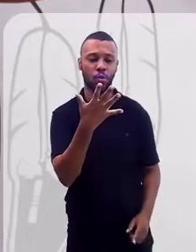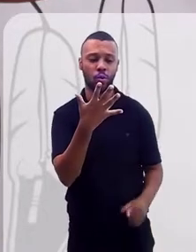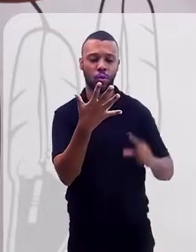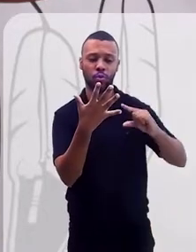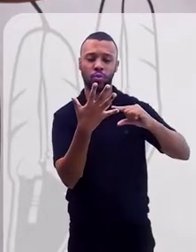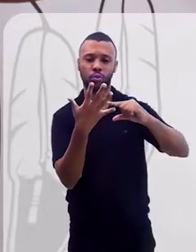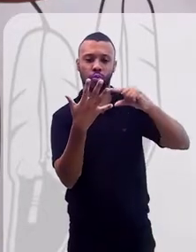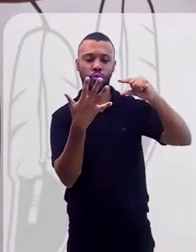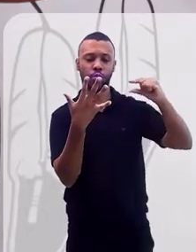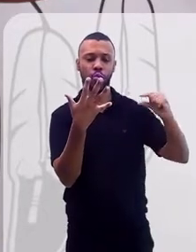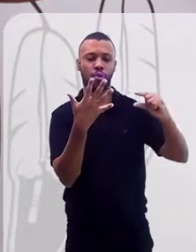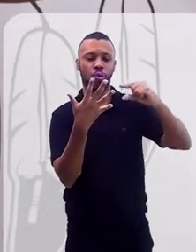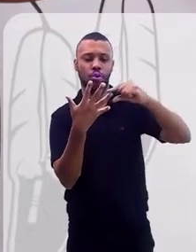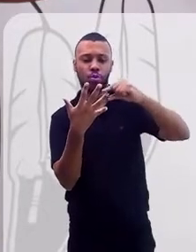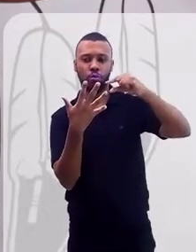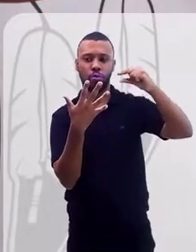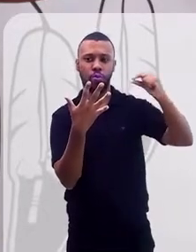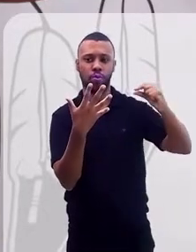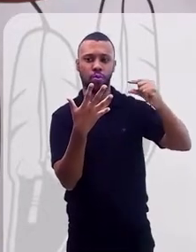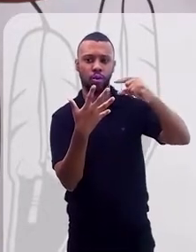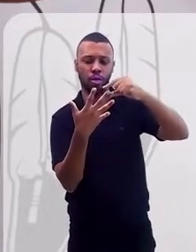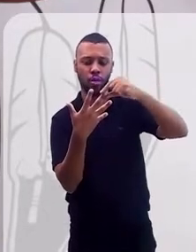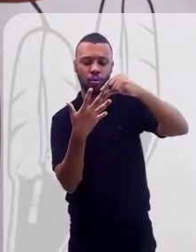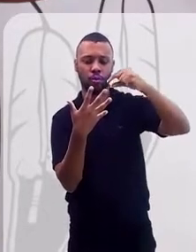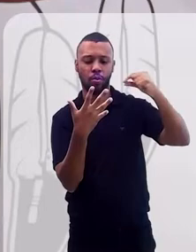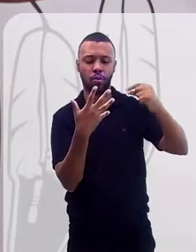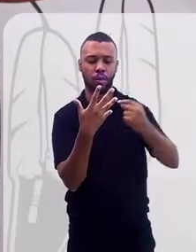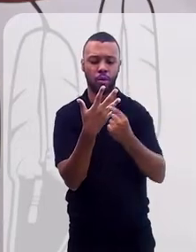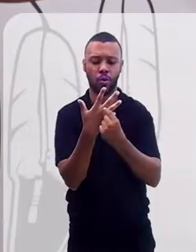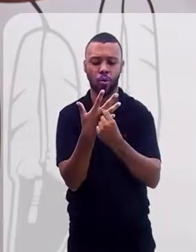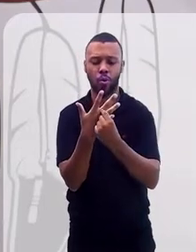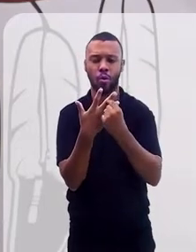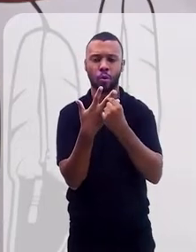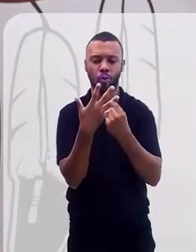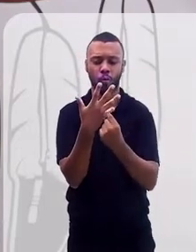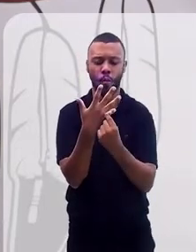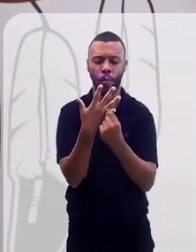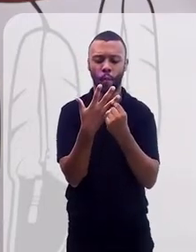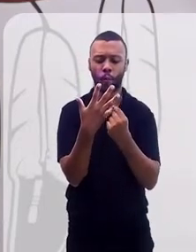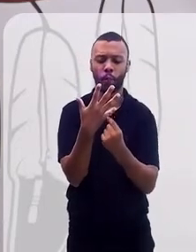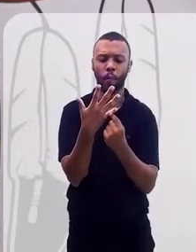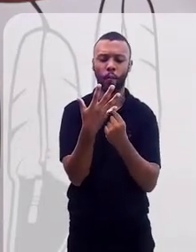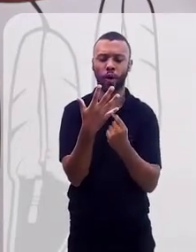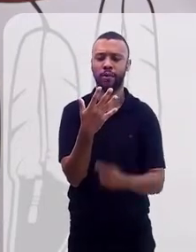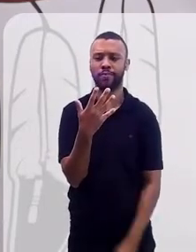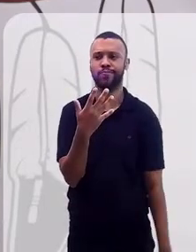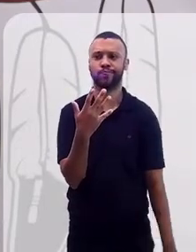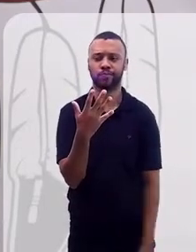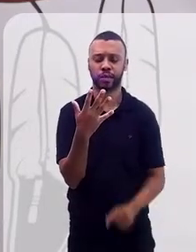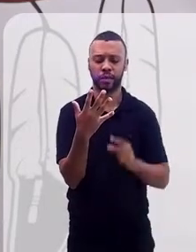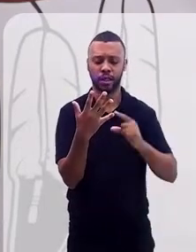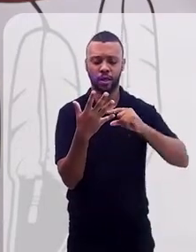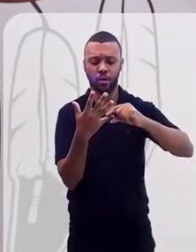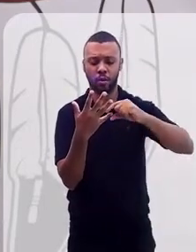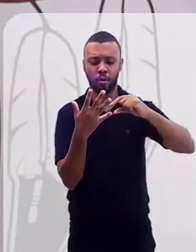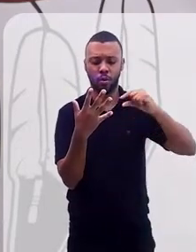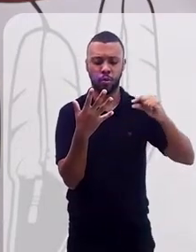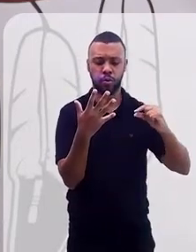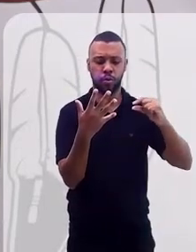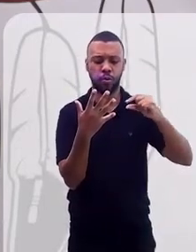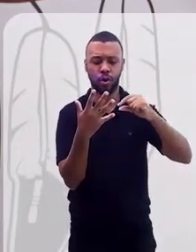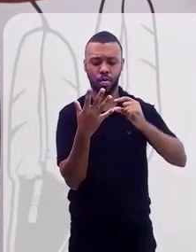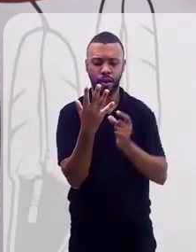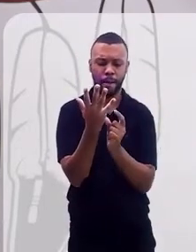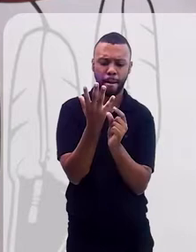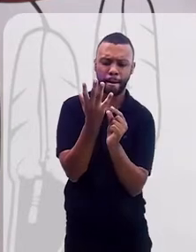tem esse fiozinho aqui, né? Assim, esse veio no meio aqui. Do lado esquerdo tem as cerdas, do lado direito